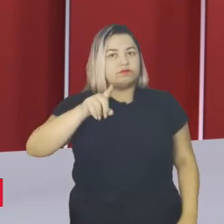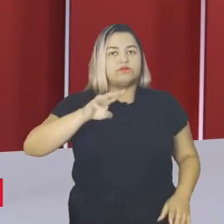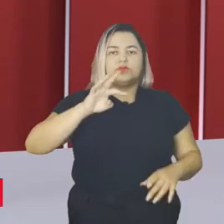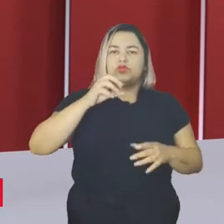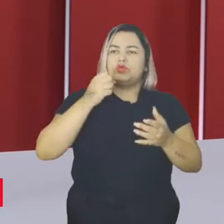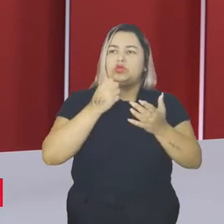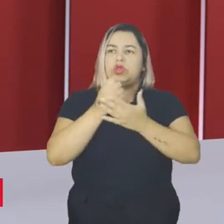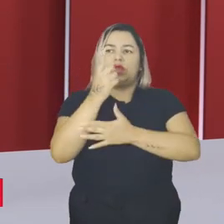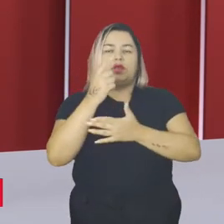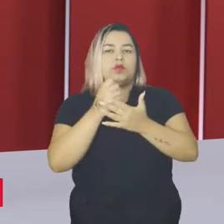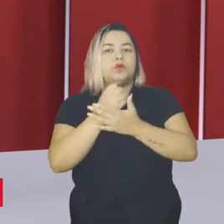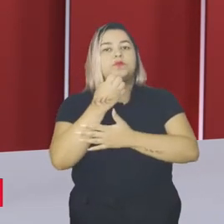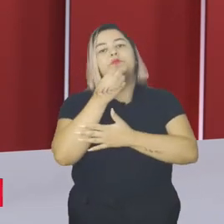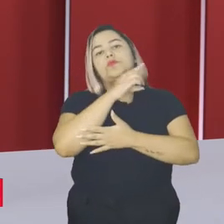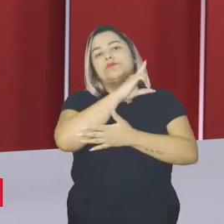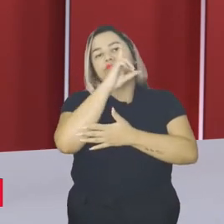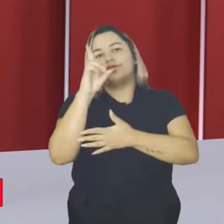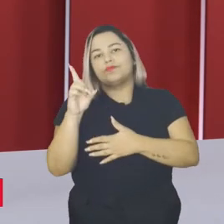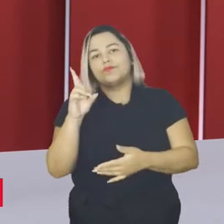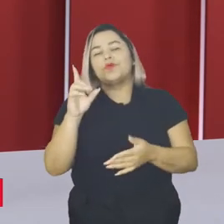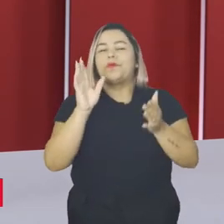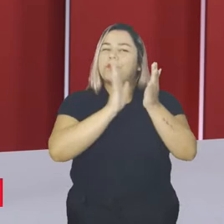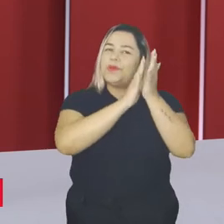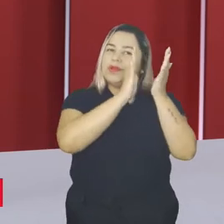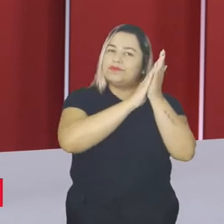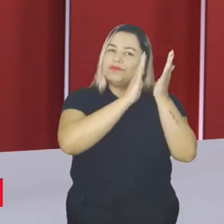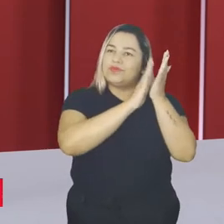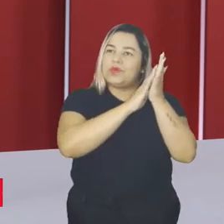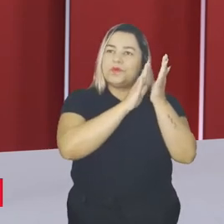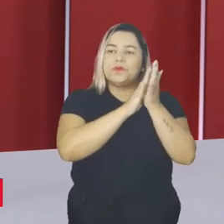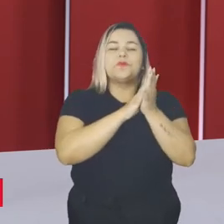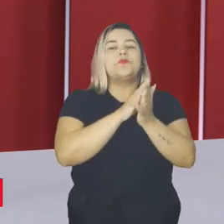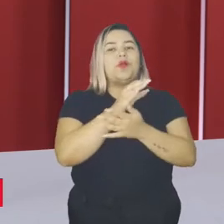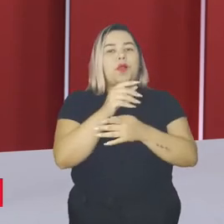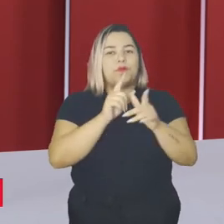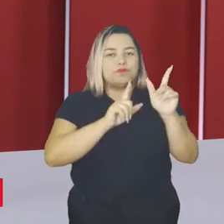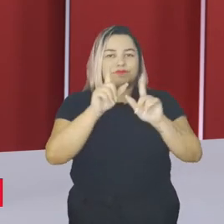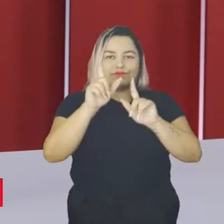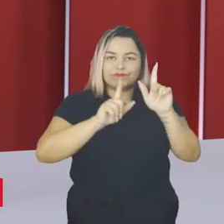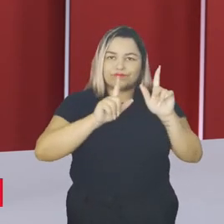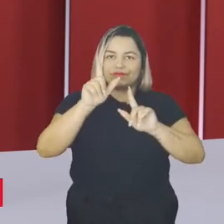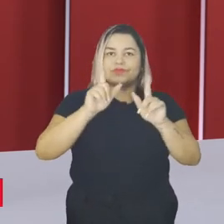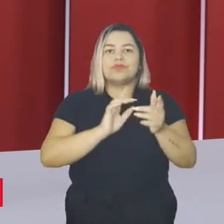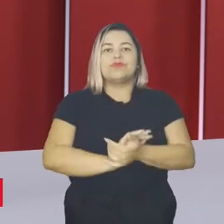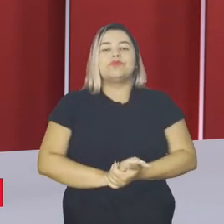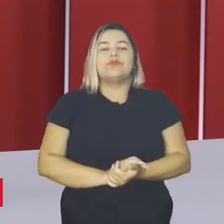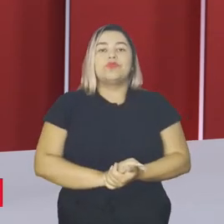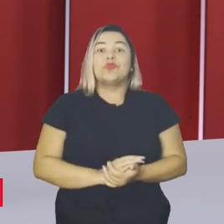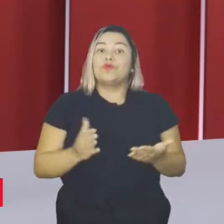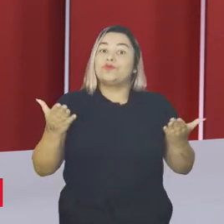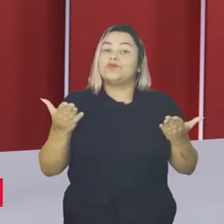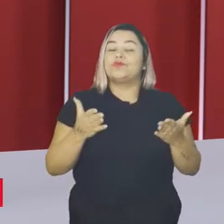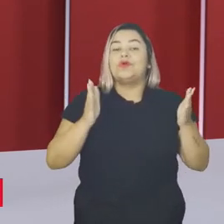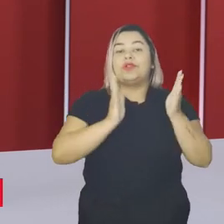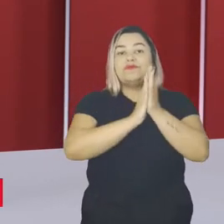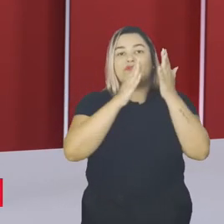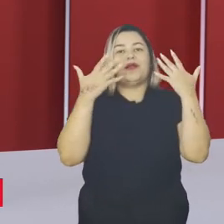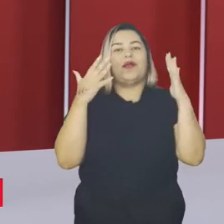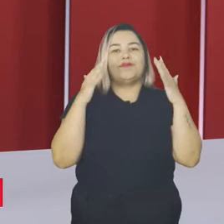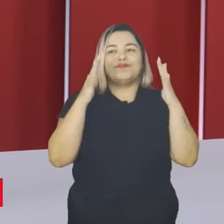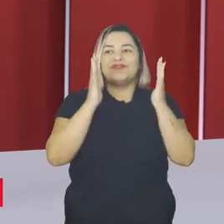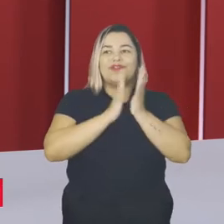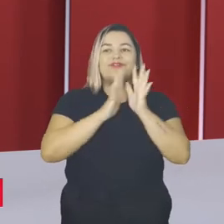João Afonso, bom dia, Amanda Guerra, parabéns pela condução do programa. Obrigada. Hoje estou aniversariando. Olha,